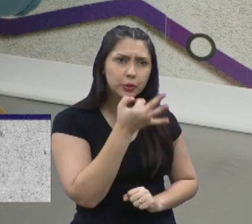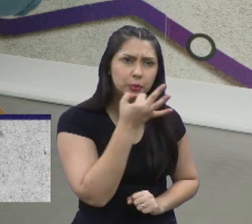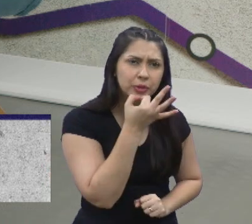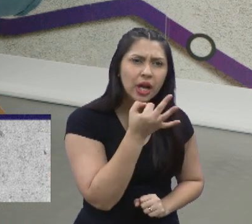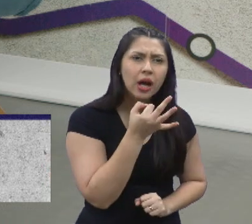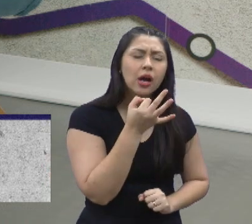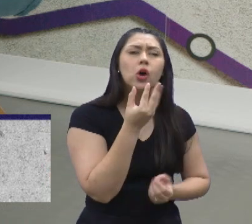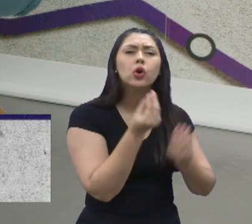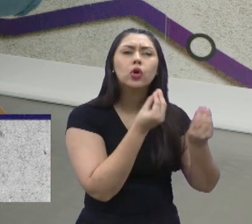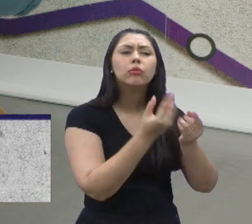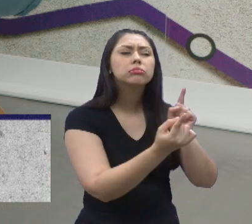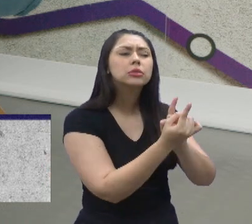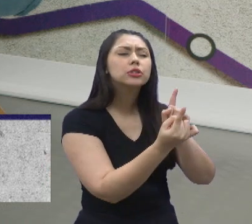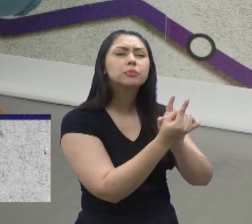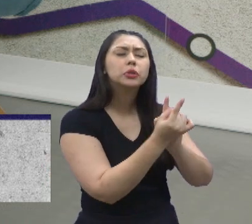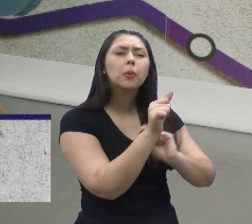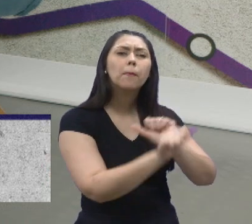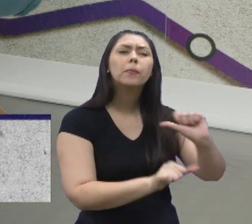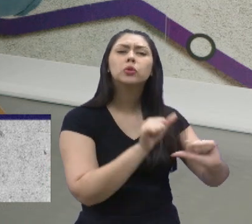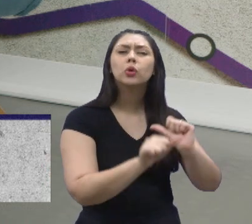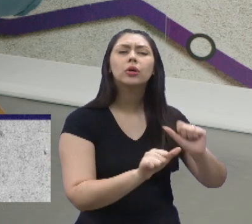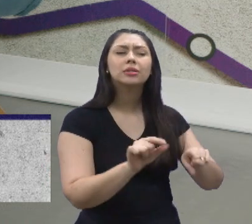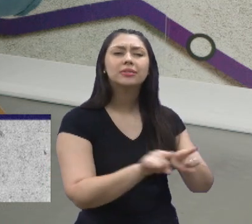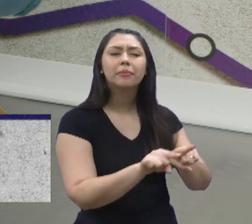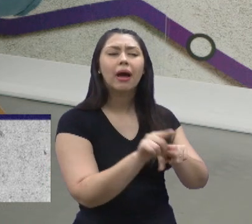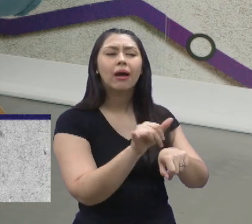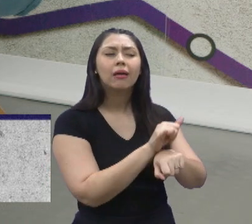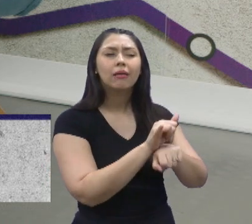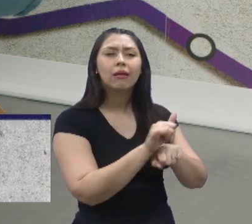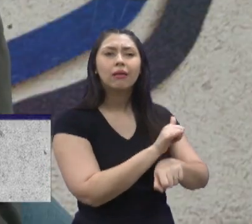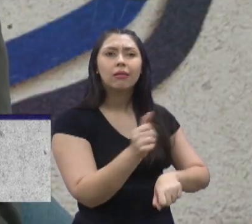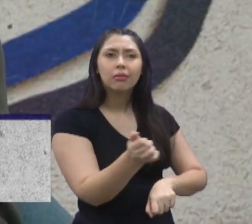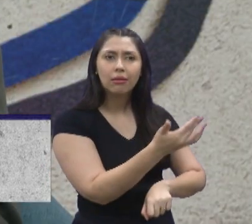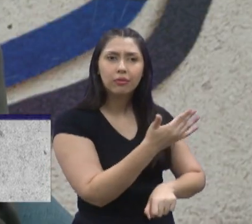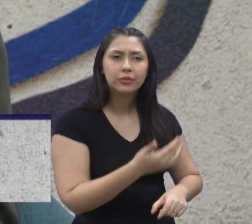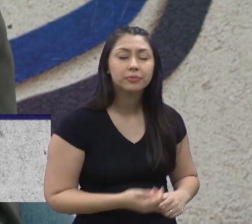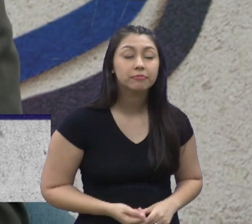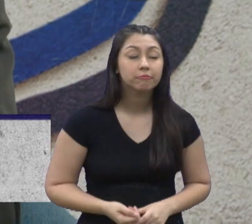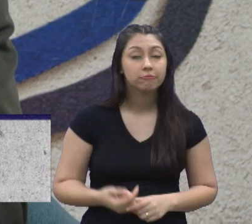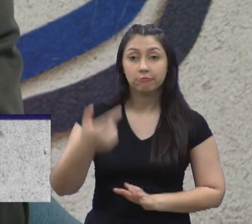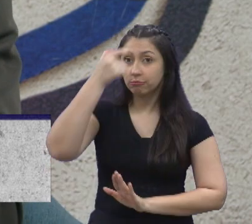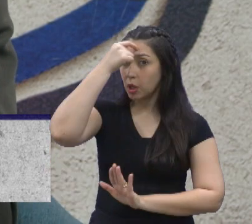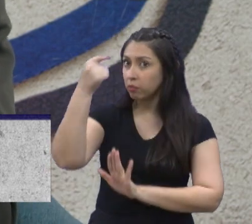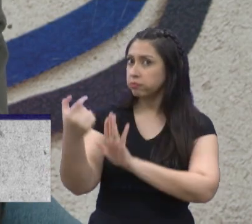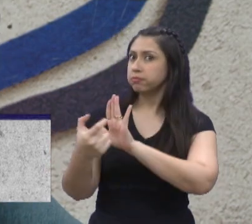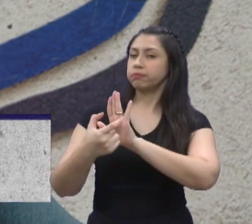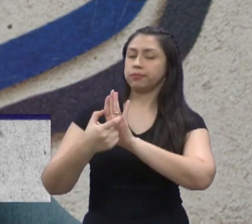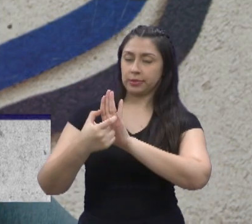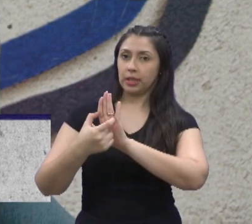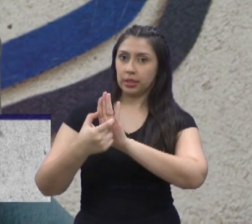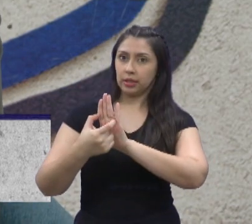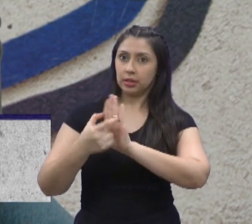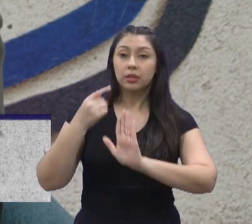mudando no atendimento ali, né, de ferramentas que o vendedor vem utilizando para vender. O impacto da IA agora, no que é a